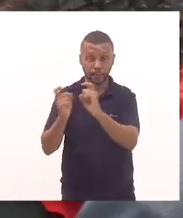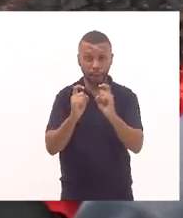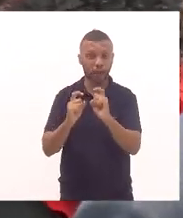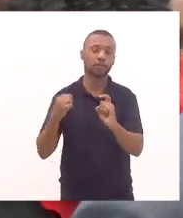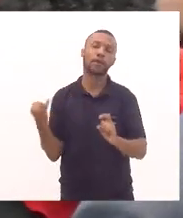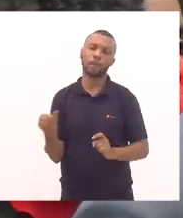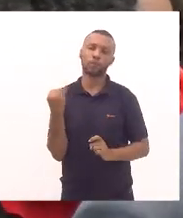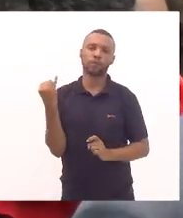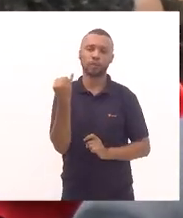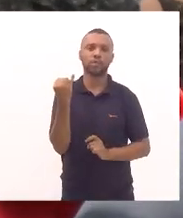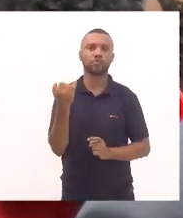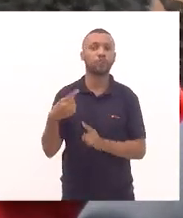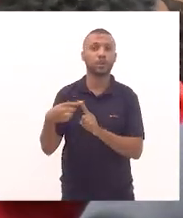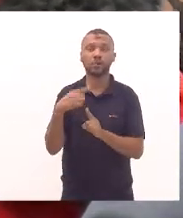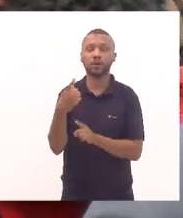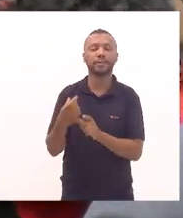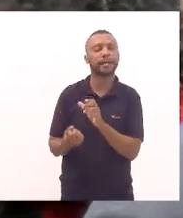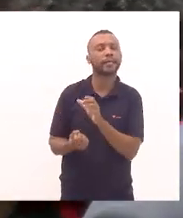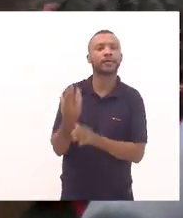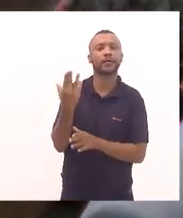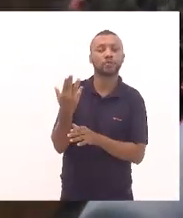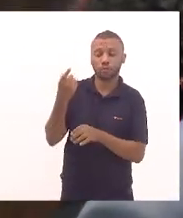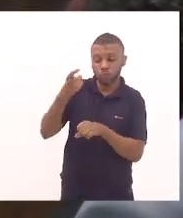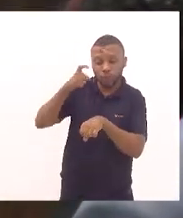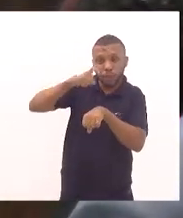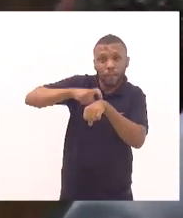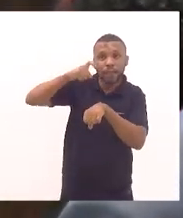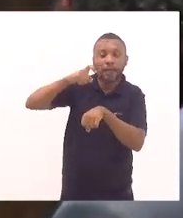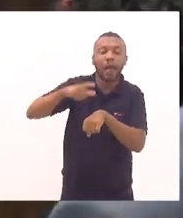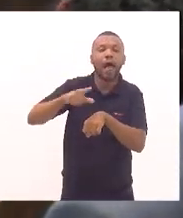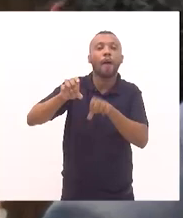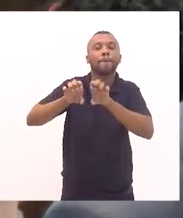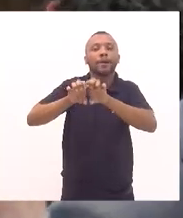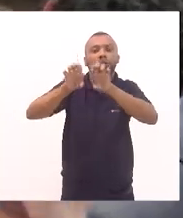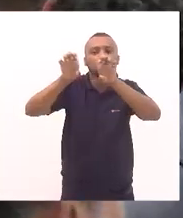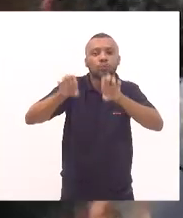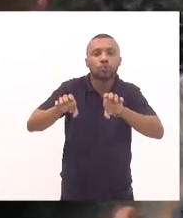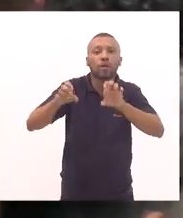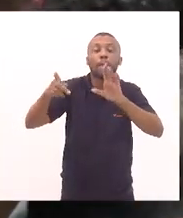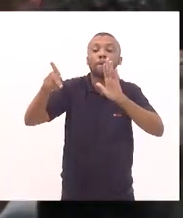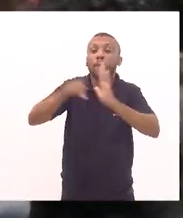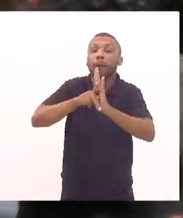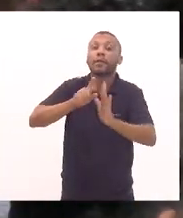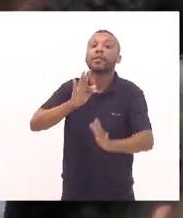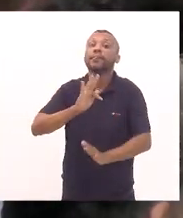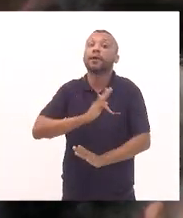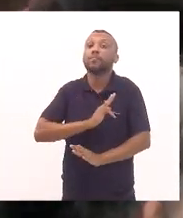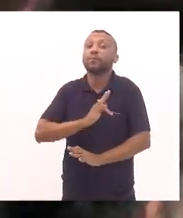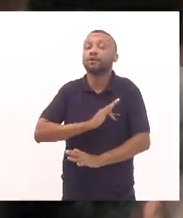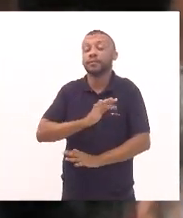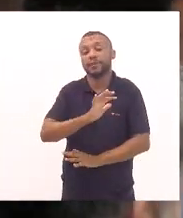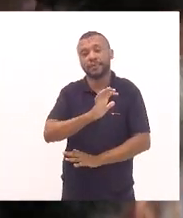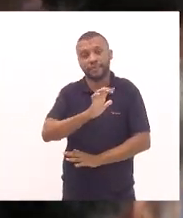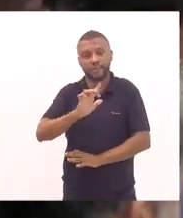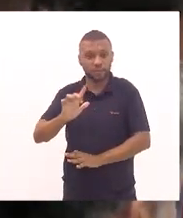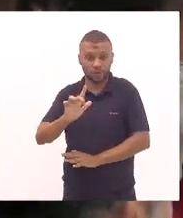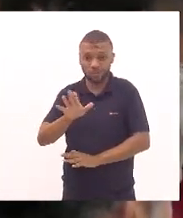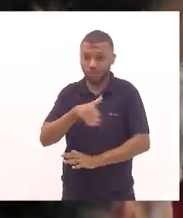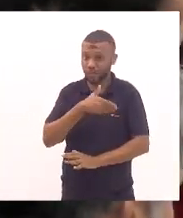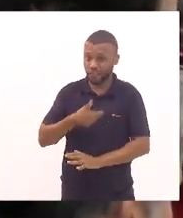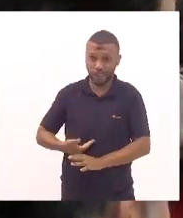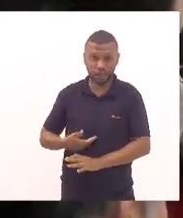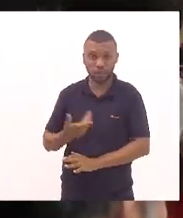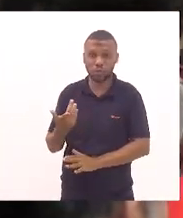para fazer, porque o que a gente está criando aqui é uma mega estrutura da Polícia Civil, uma mega estrutura que o governo